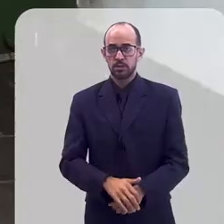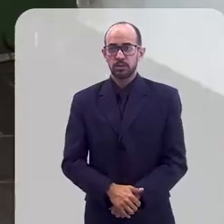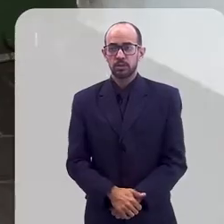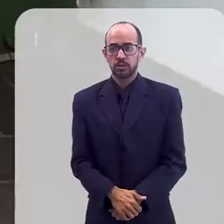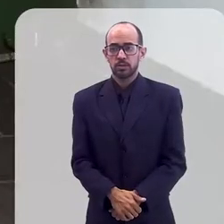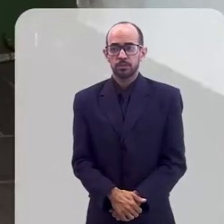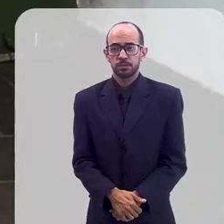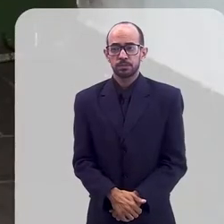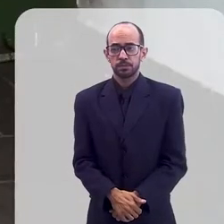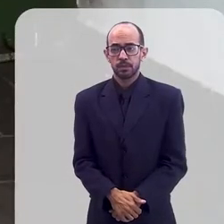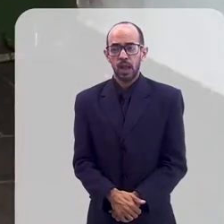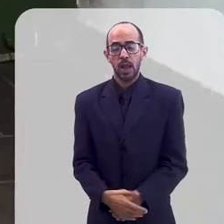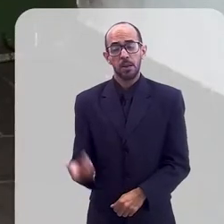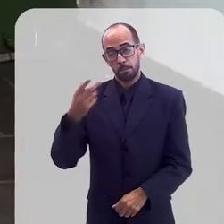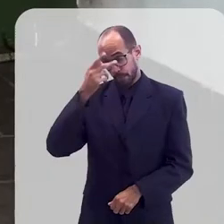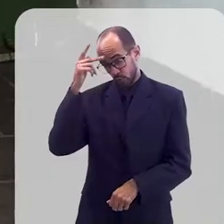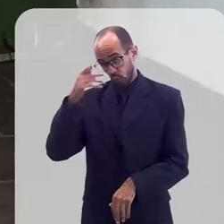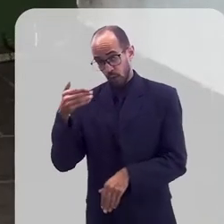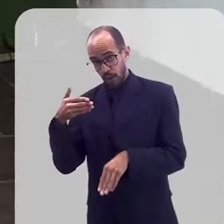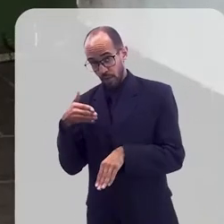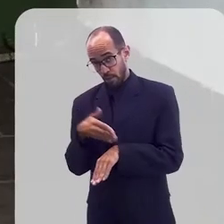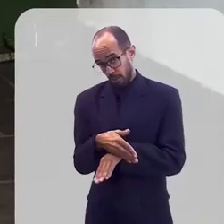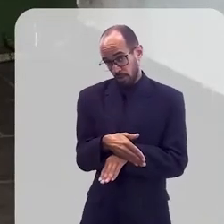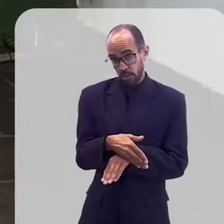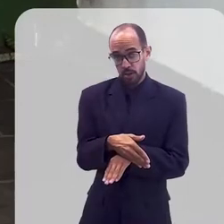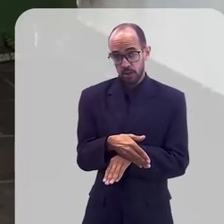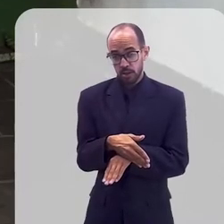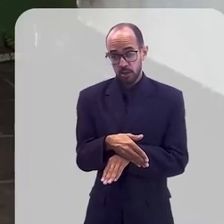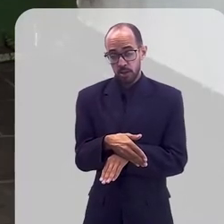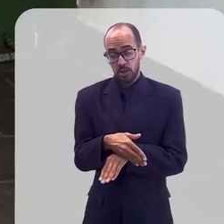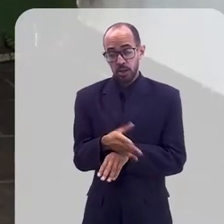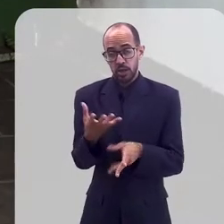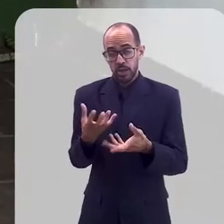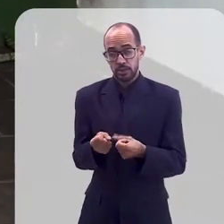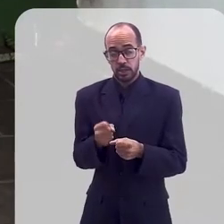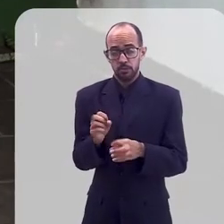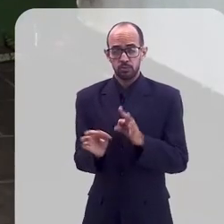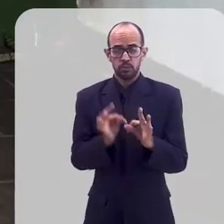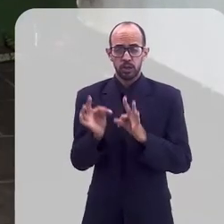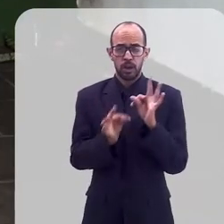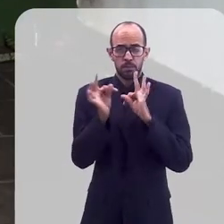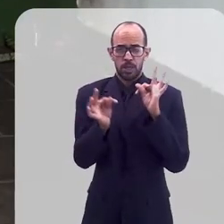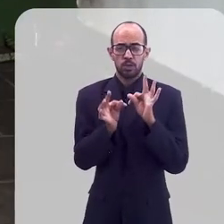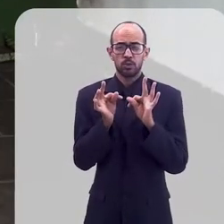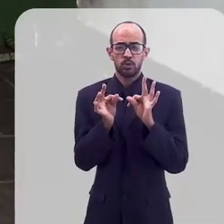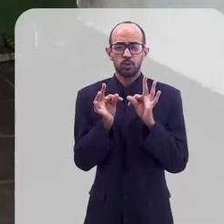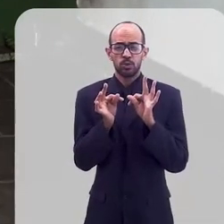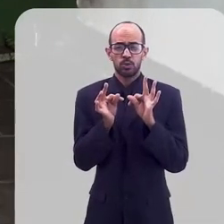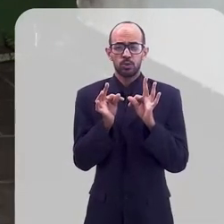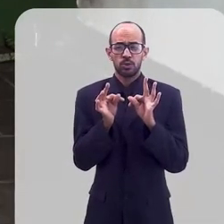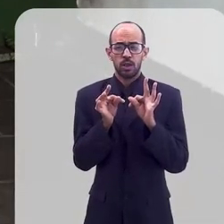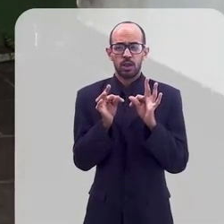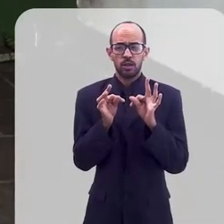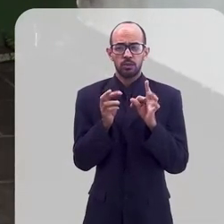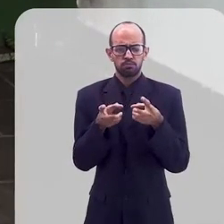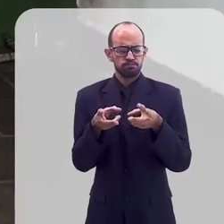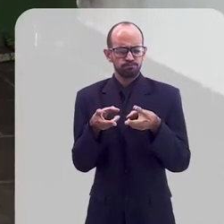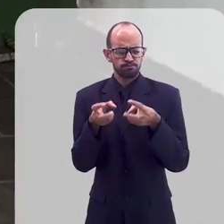forma. O indivíduo chega, ele recebe o tratamento, né, ele ouve